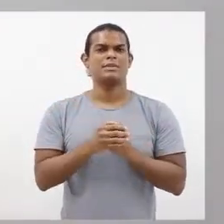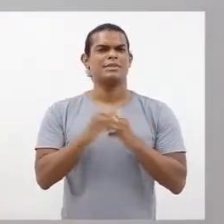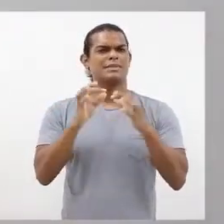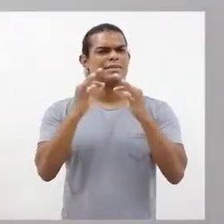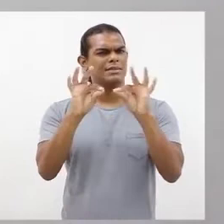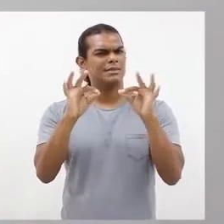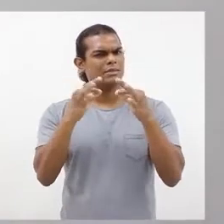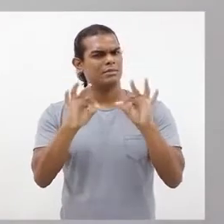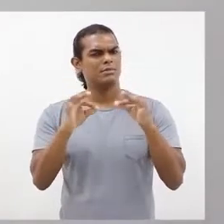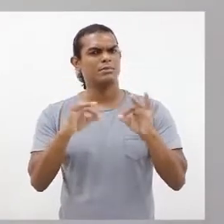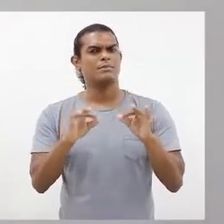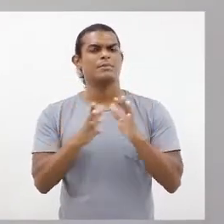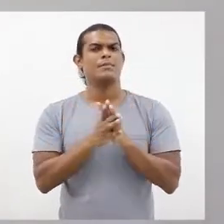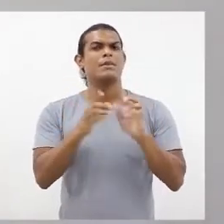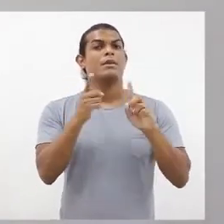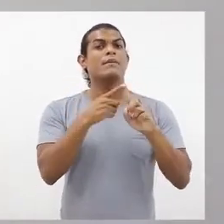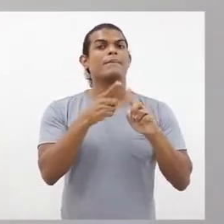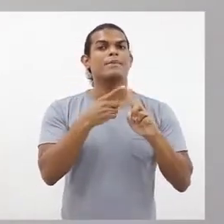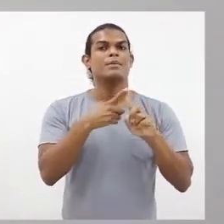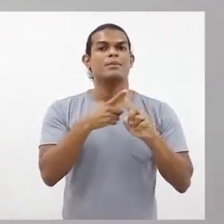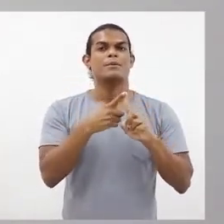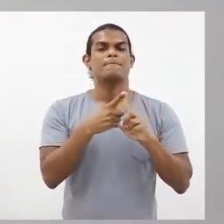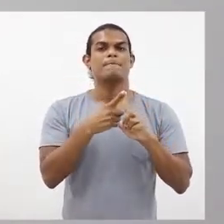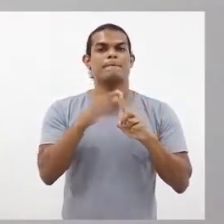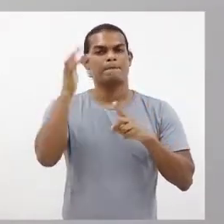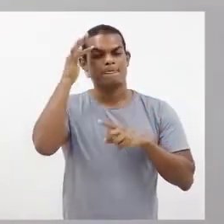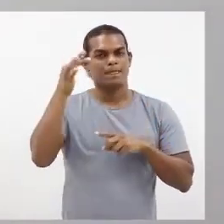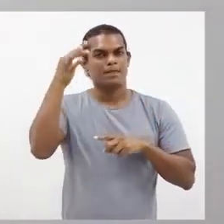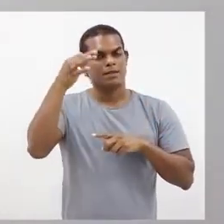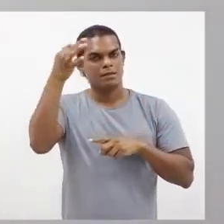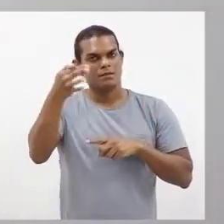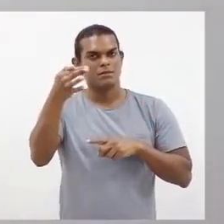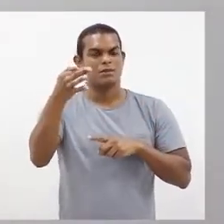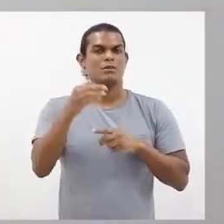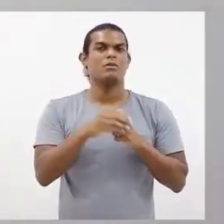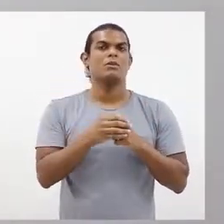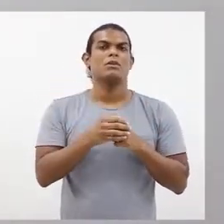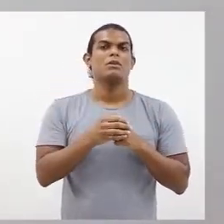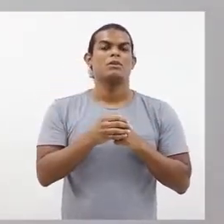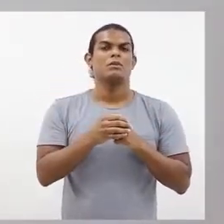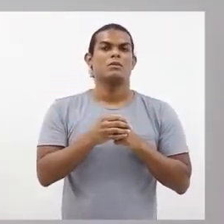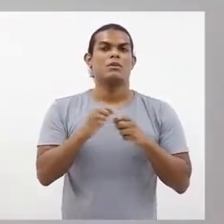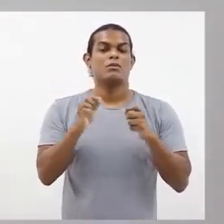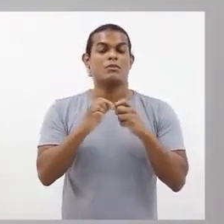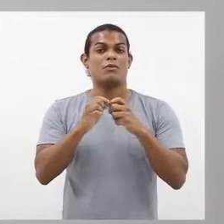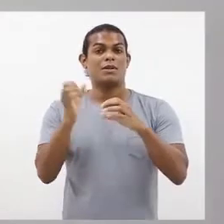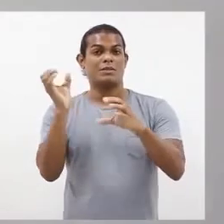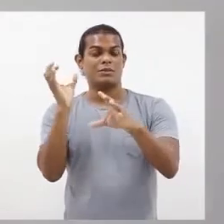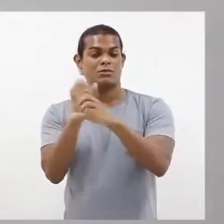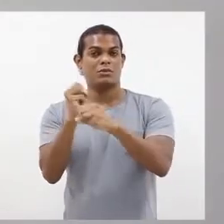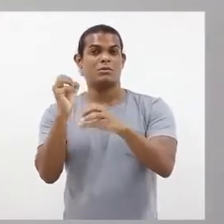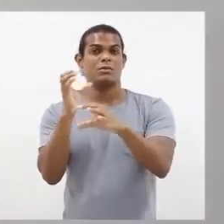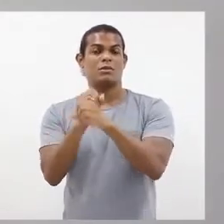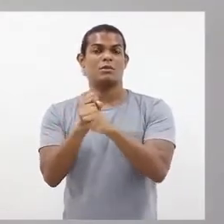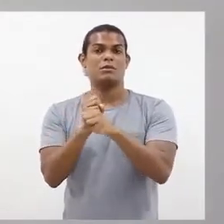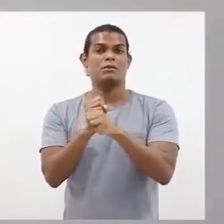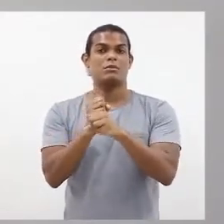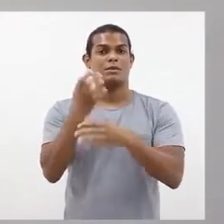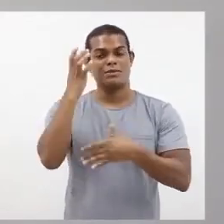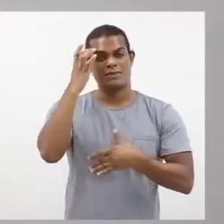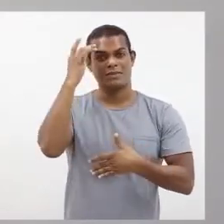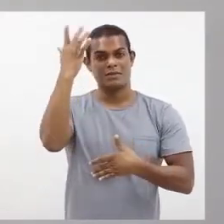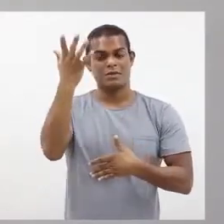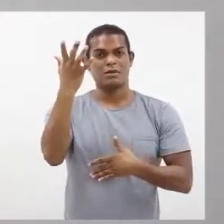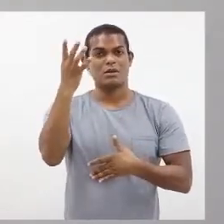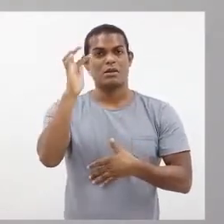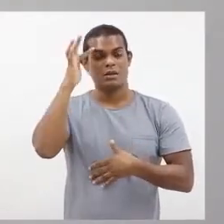simples. Primeiro, para a tomada de decisão. Então, a gente faz contabilidade para facilitar a nossa tomada de decisão